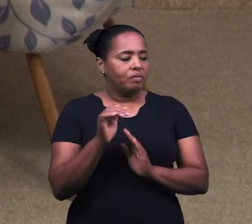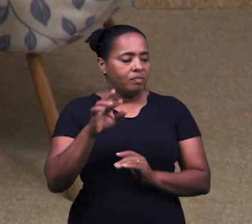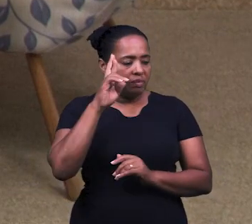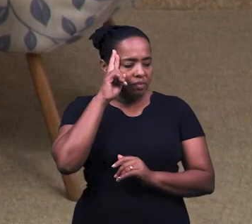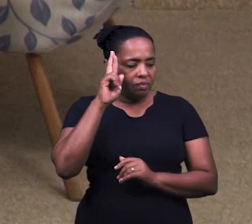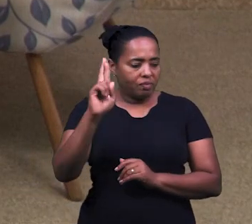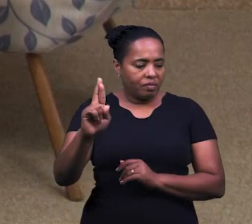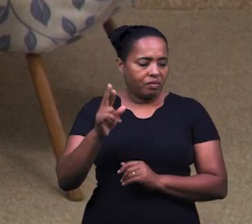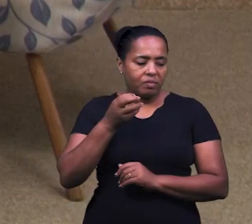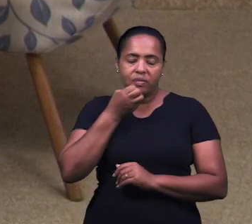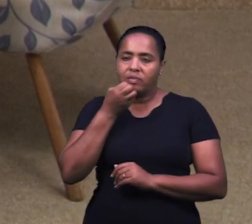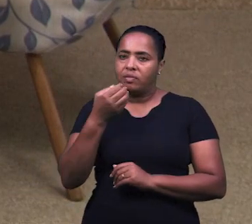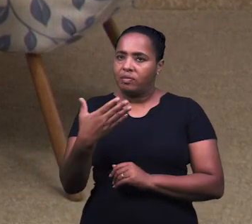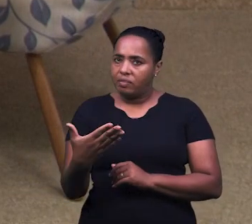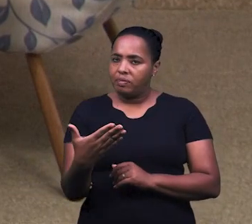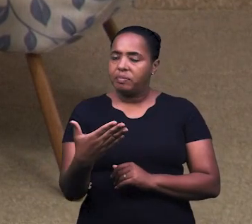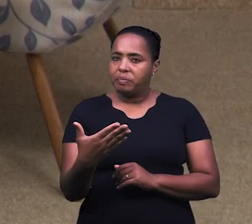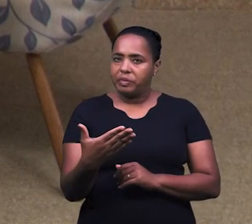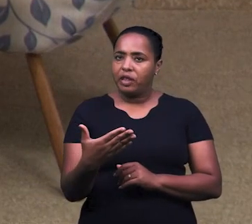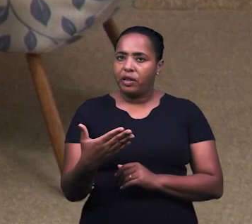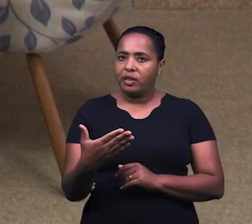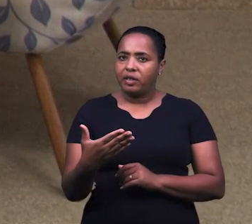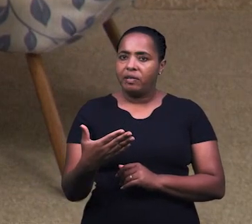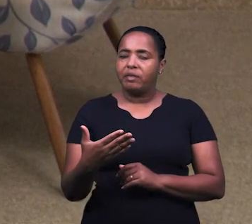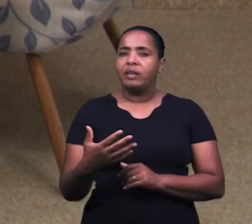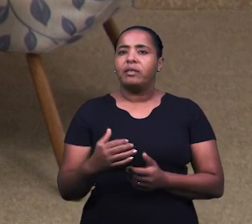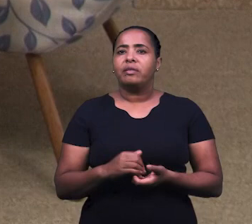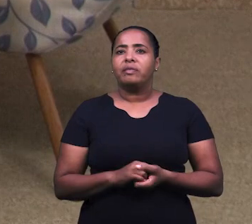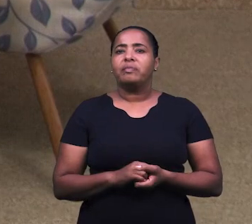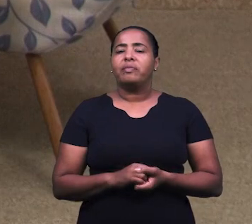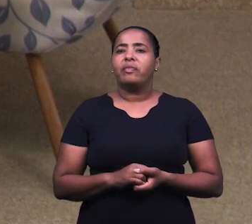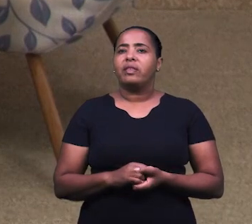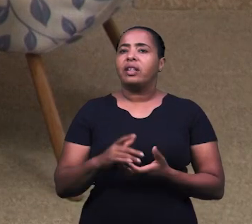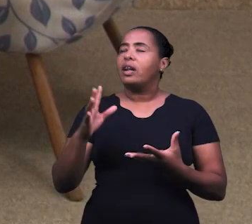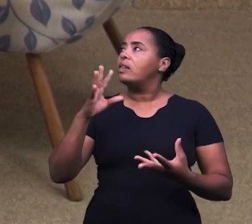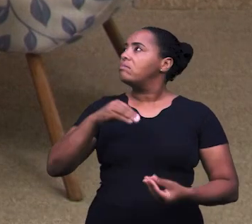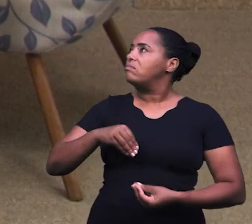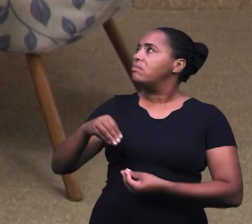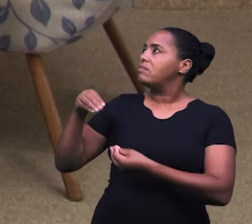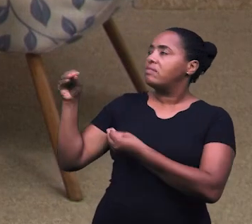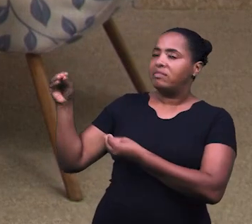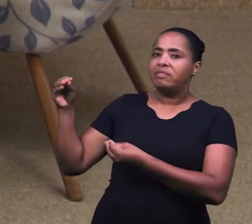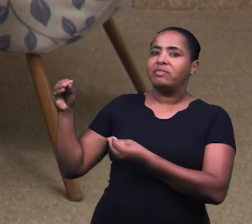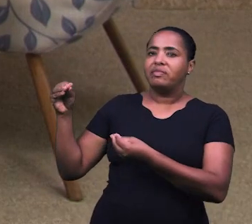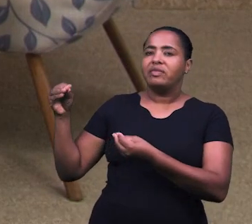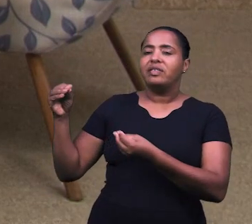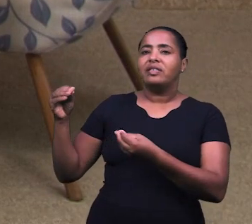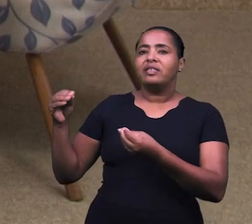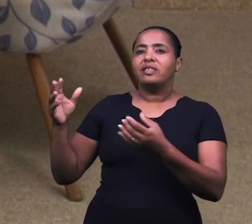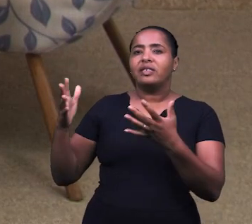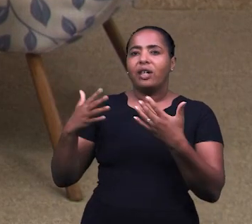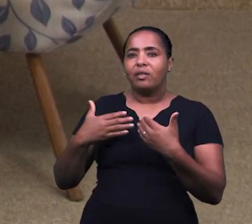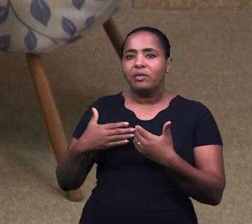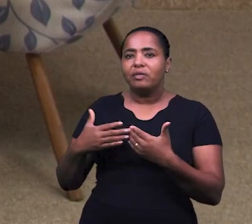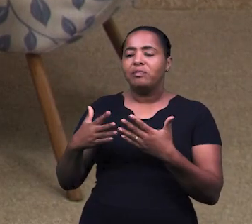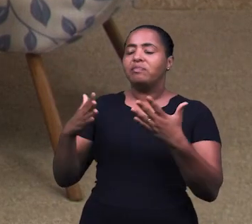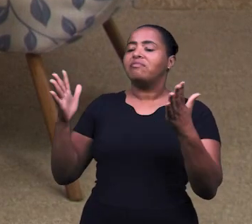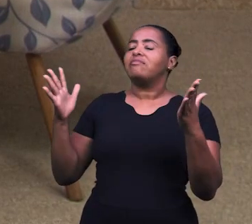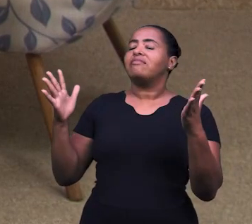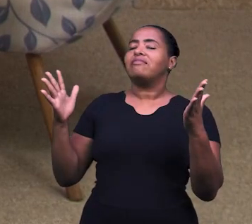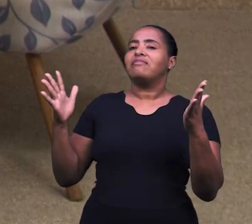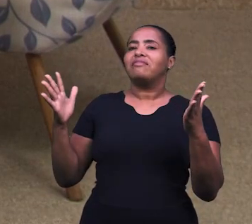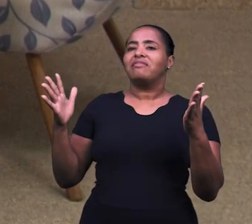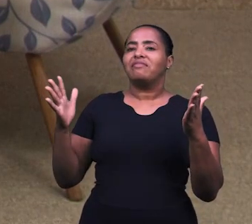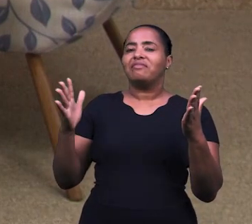seja o nome do Senhor. Realmente é muito bom, não é? A expressão, não é? A ti entrego o meu Espírito. Ou seja, uma porta grandiosa,